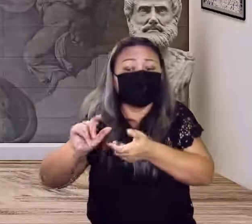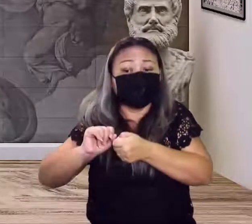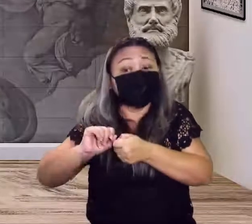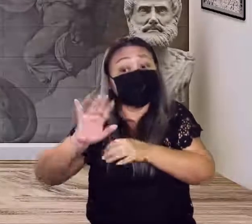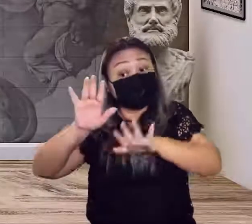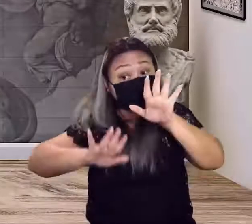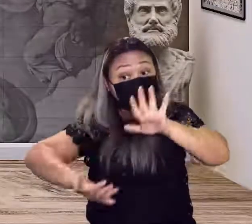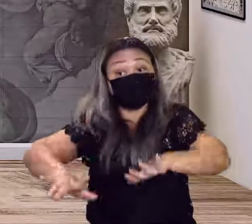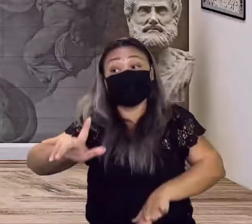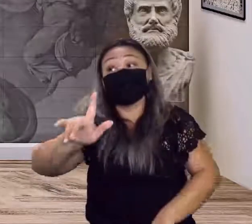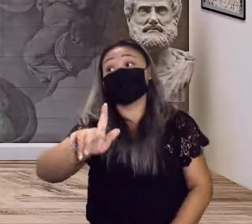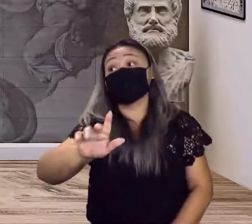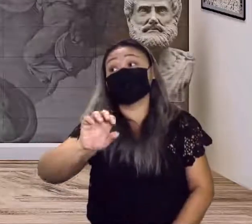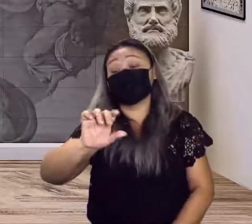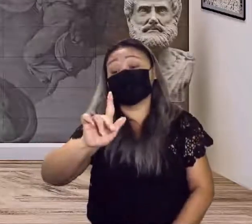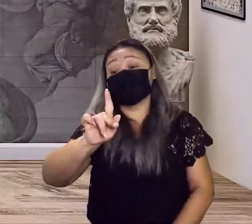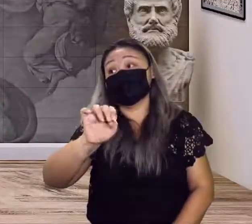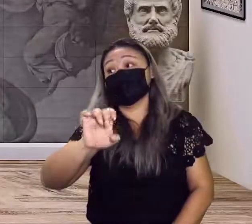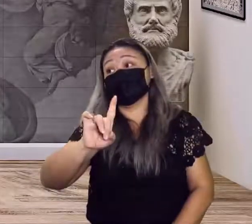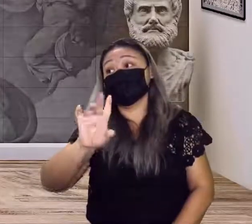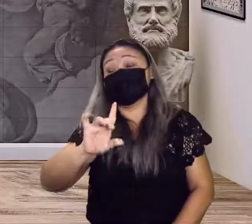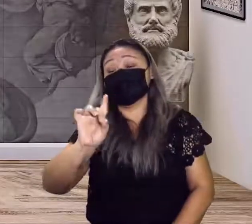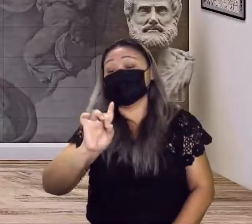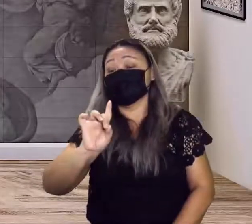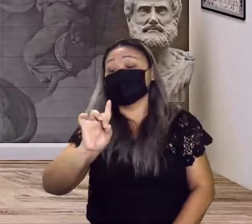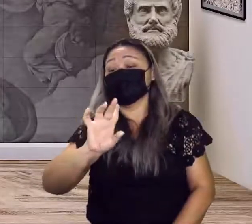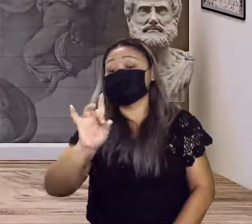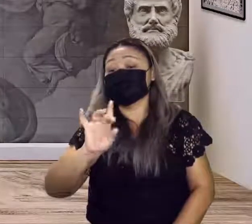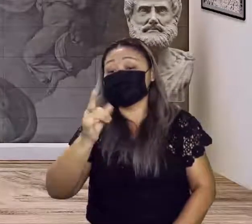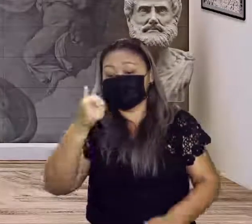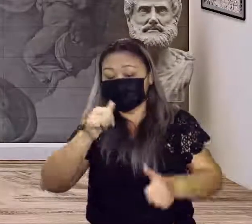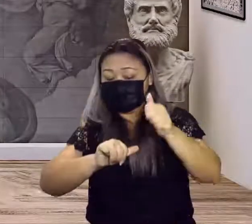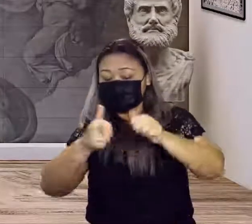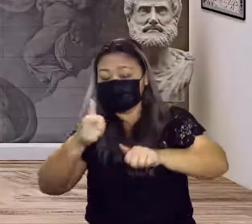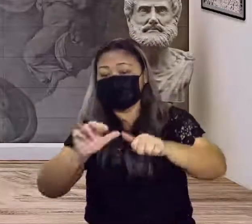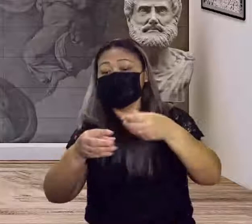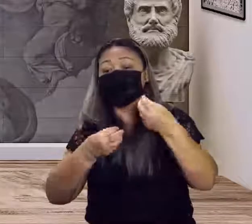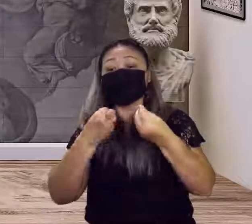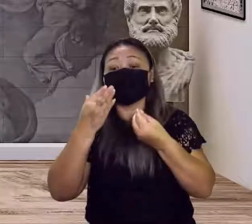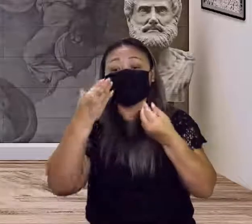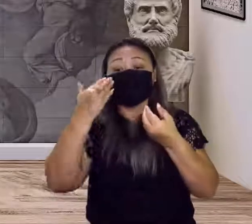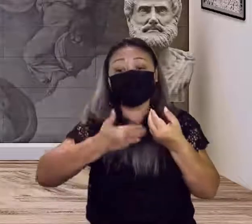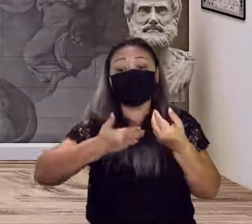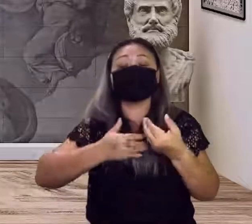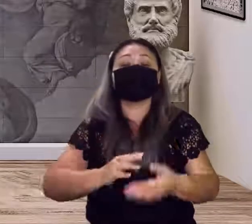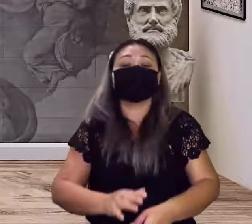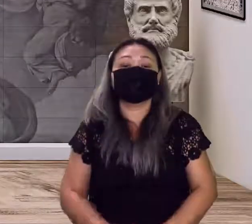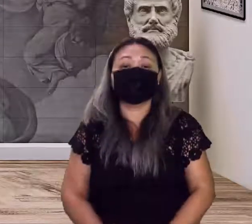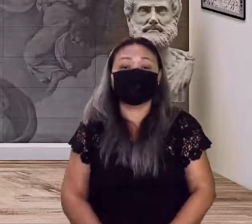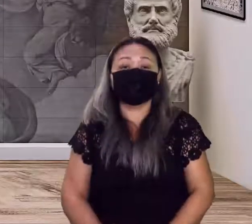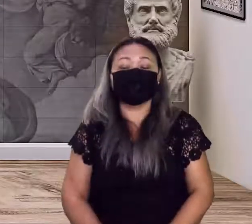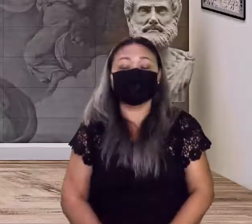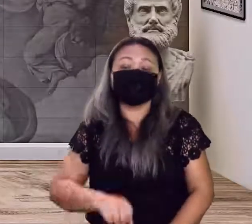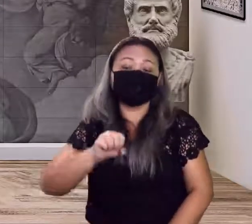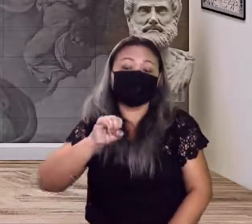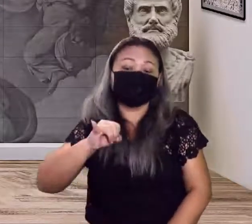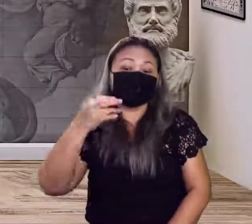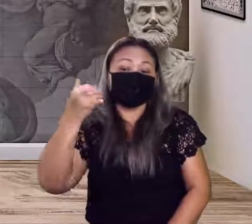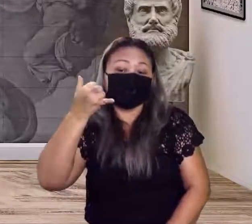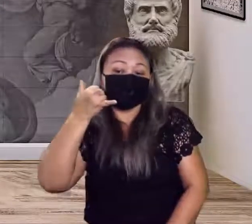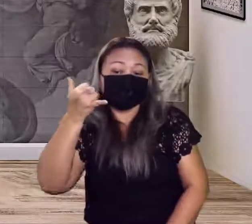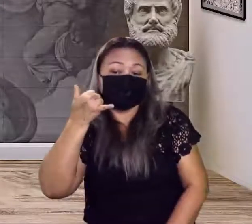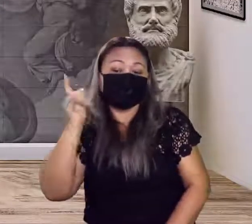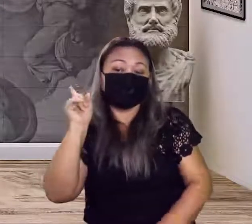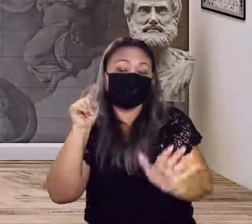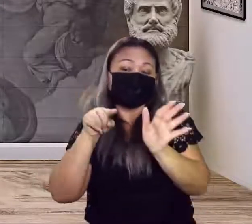tá? Não caia, é fácil você não cair, é só analisar. Comprovações. Se alguém te liga